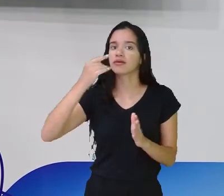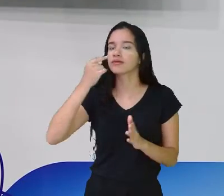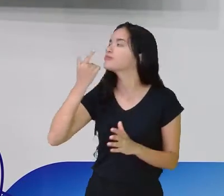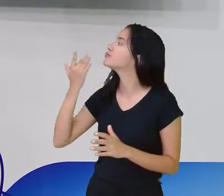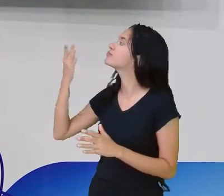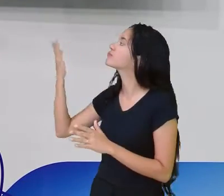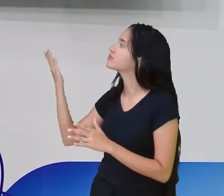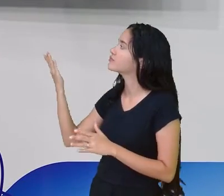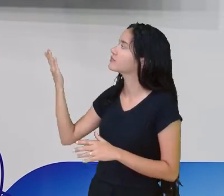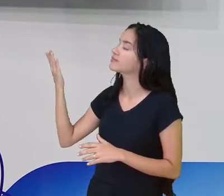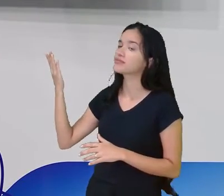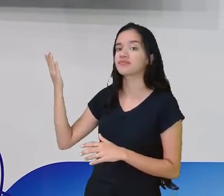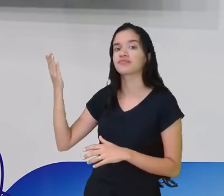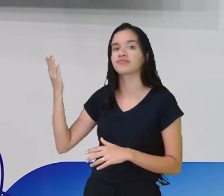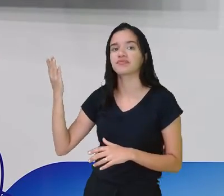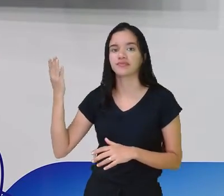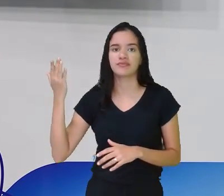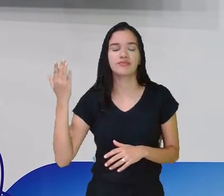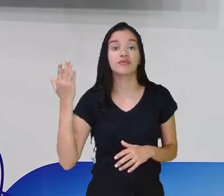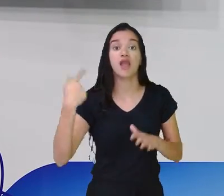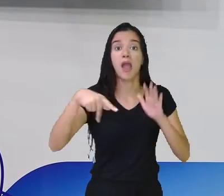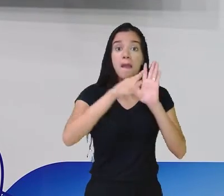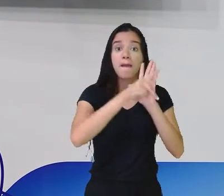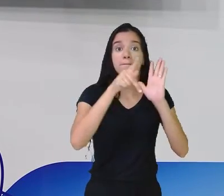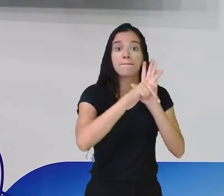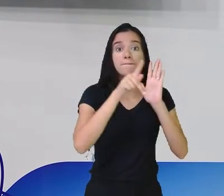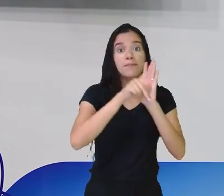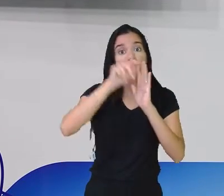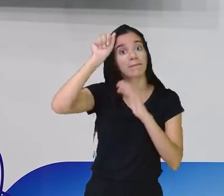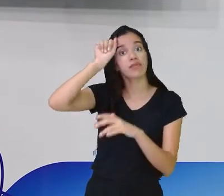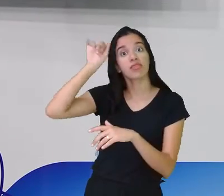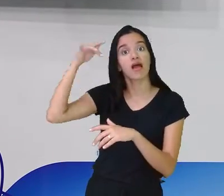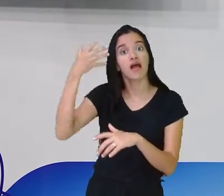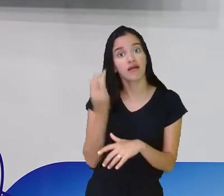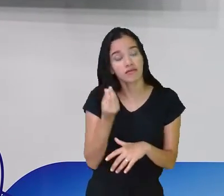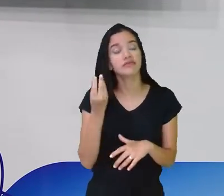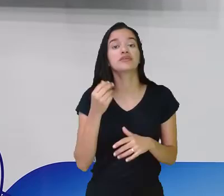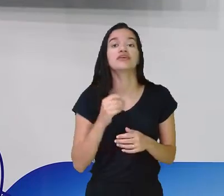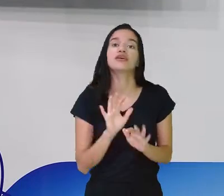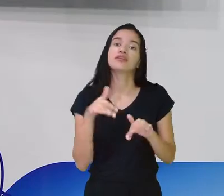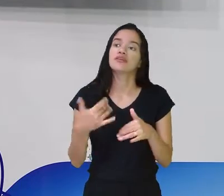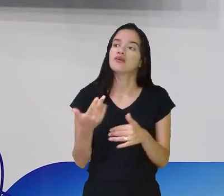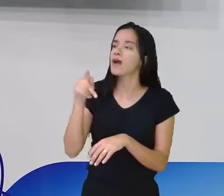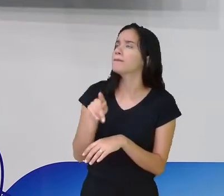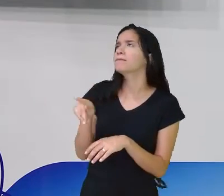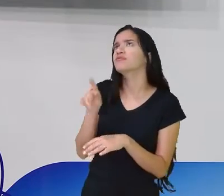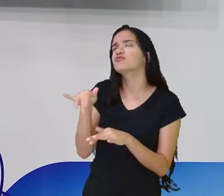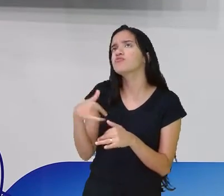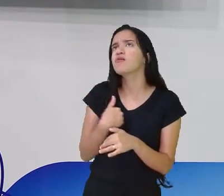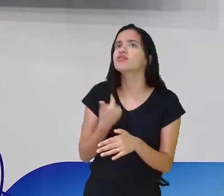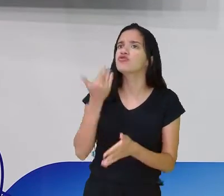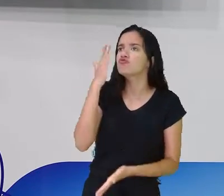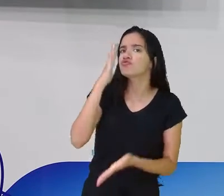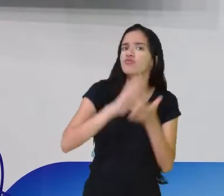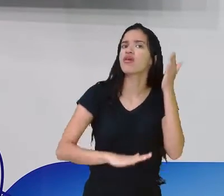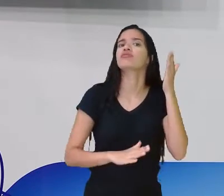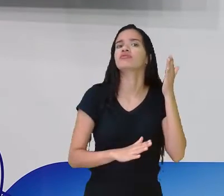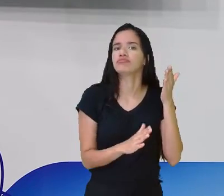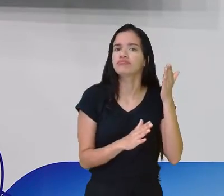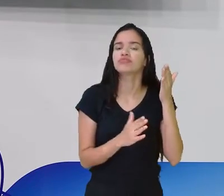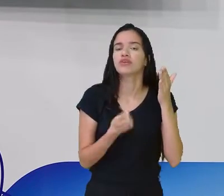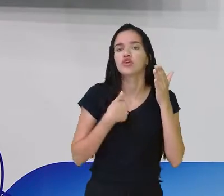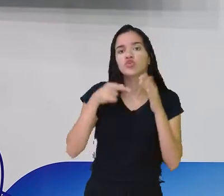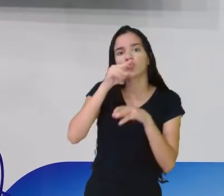de paisagens que são nativos do continente africano. Então, a professora, mas eu já viajei e vi no zoológico a girafa,